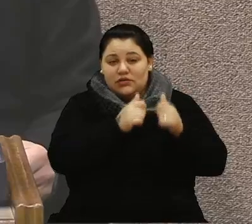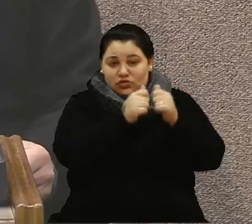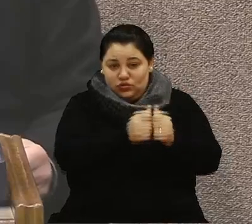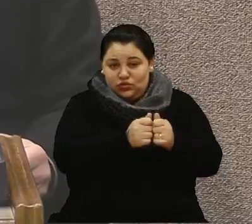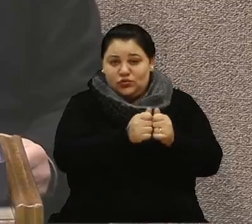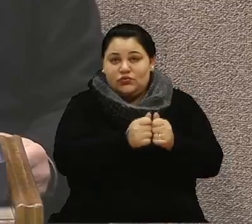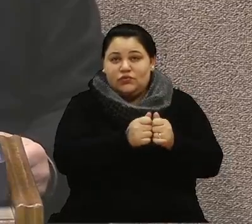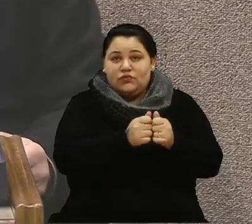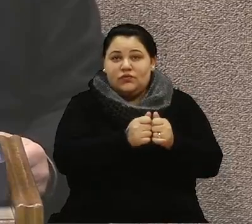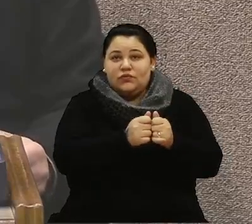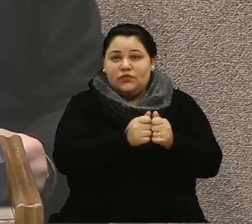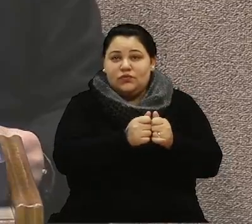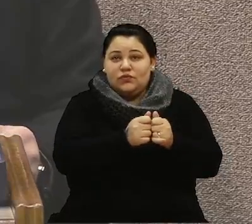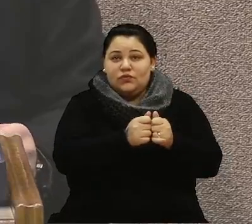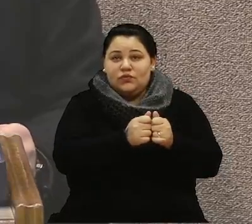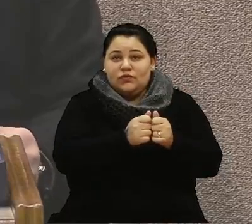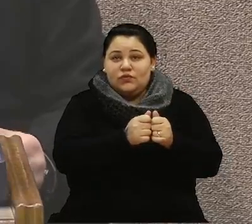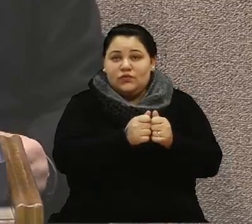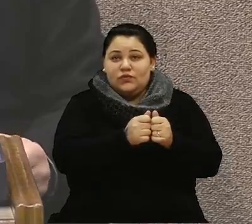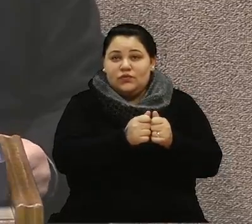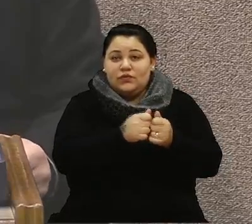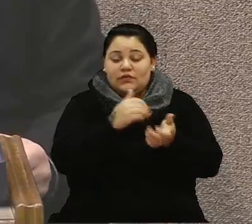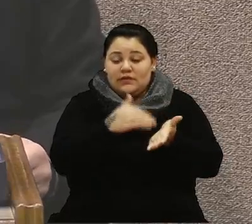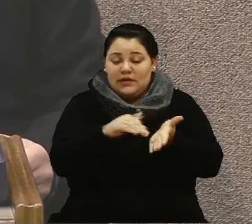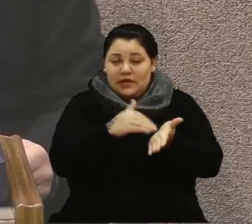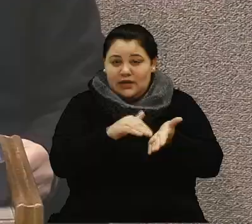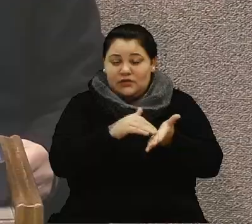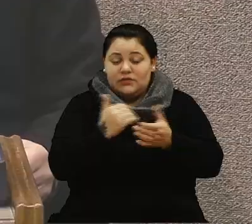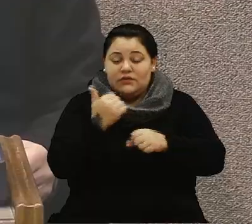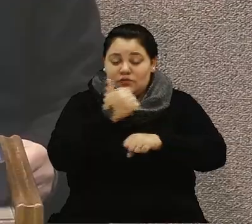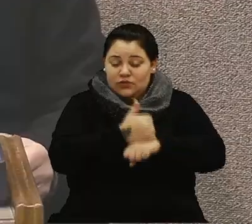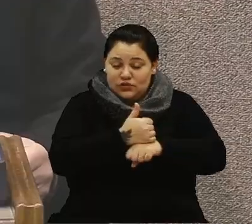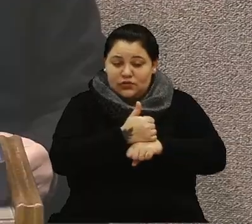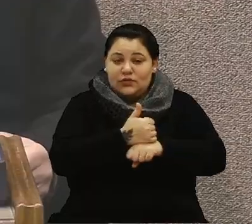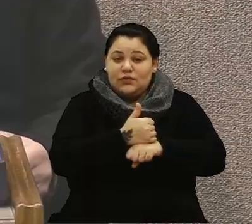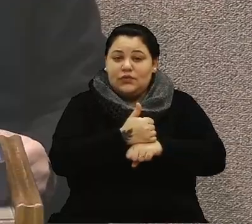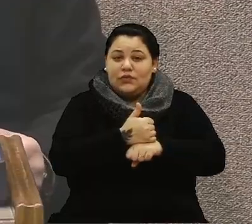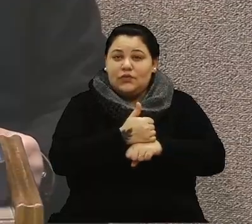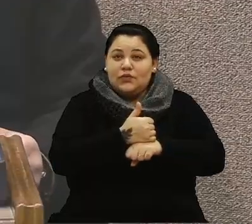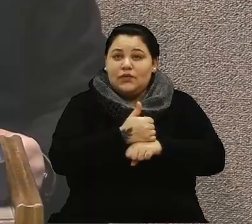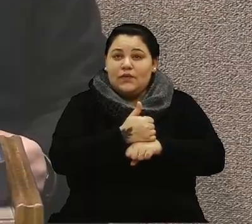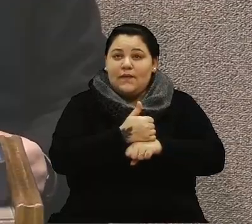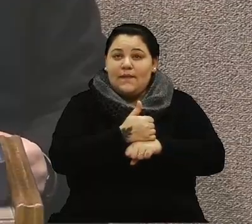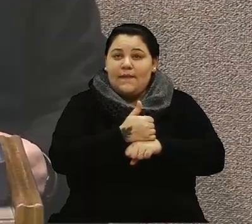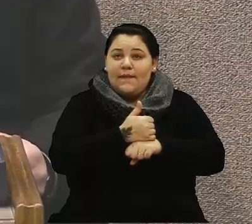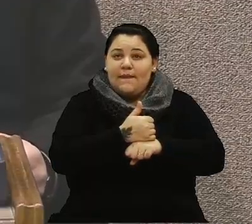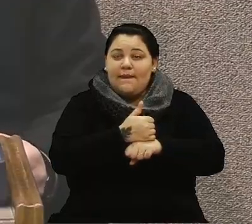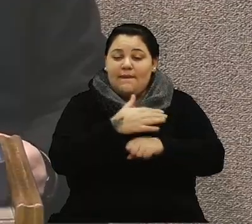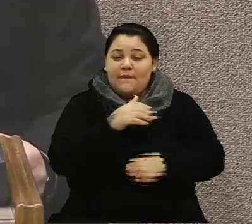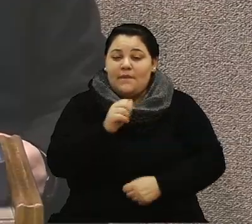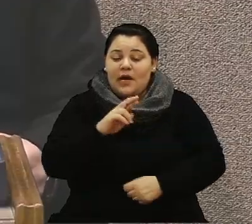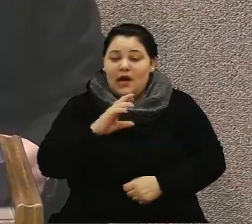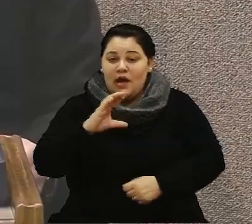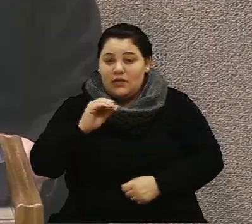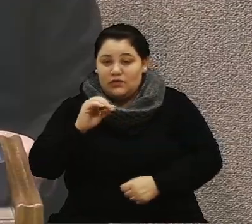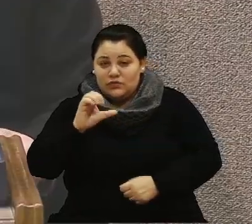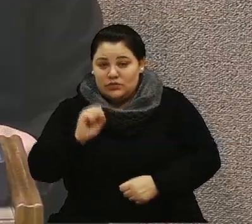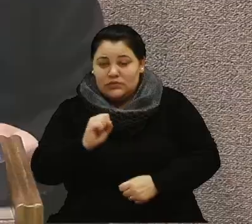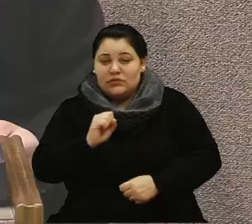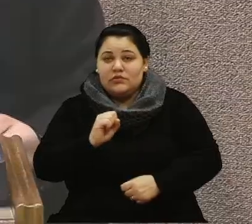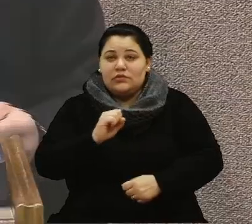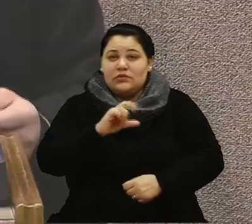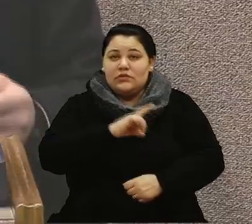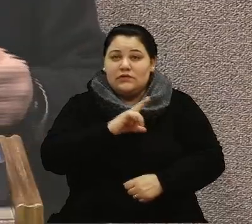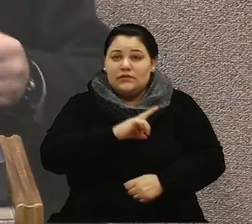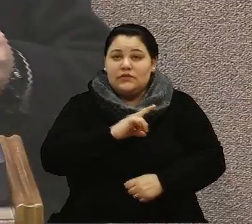Toninho Feldman, que é o secretário de Planejamento, também estava substituindo o Marcos Cabelon, que estava em Brasília com o prefeito, esteve